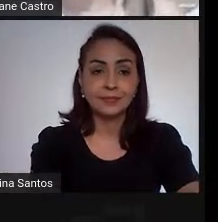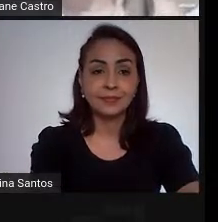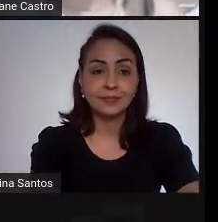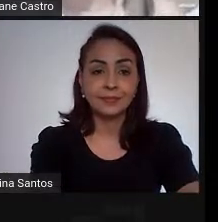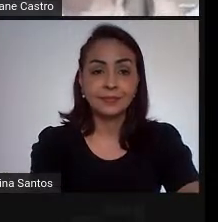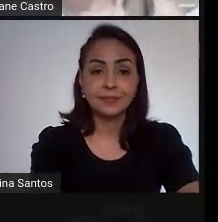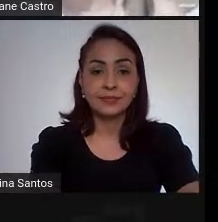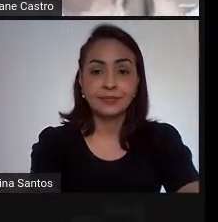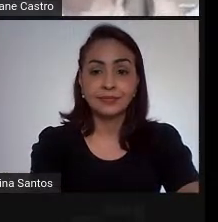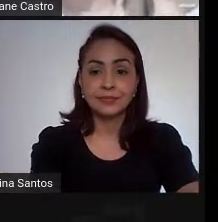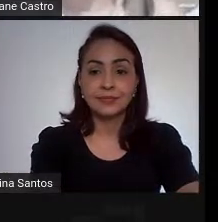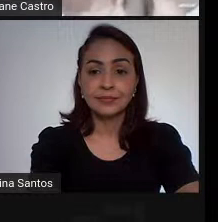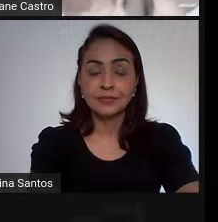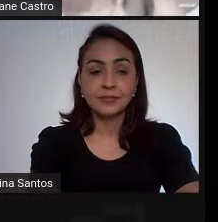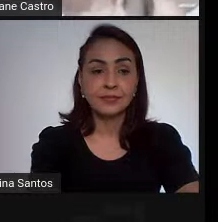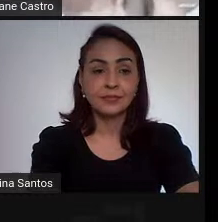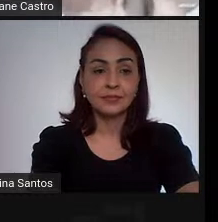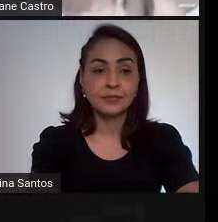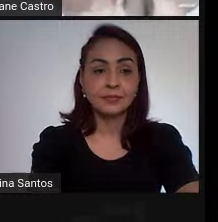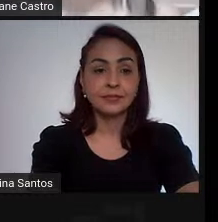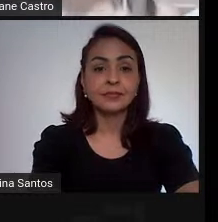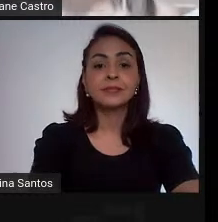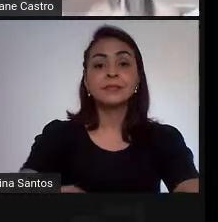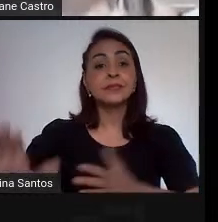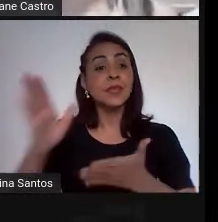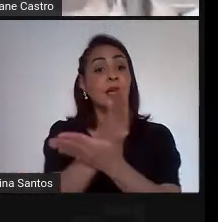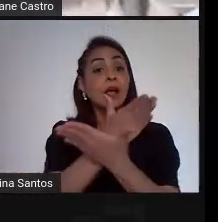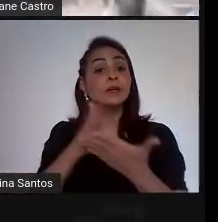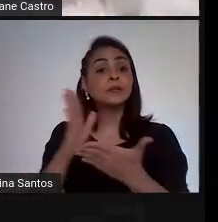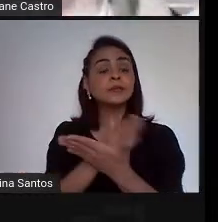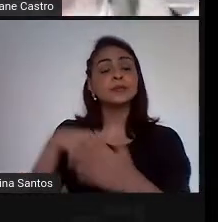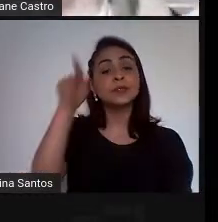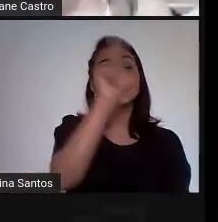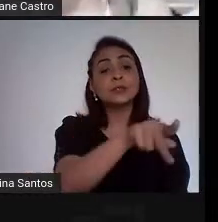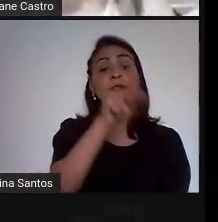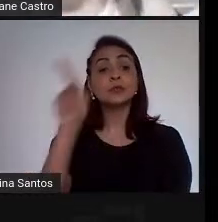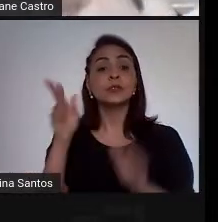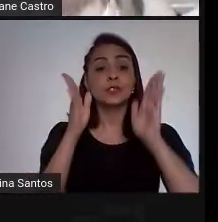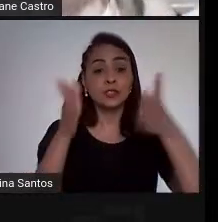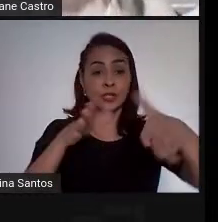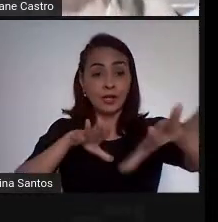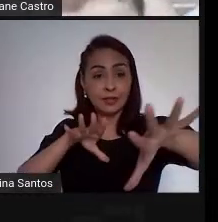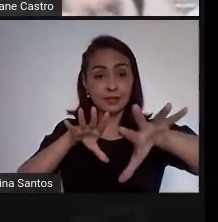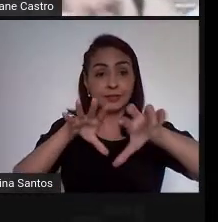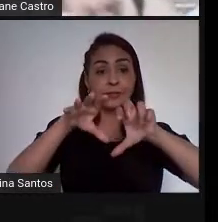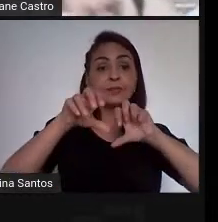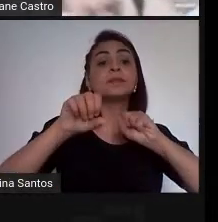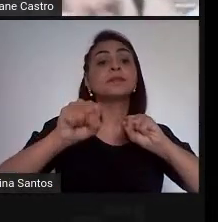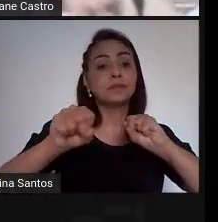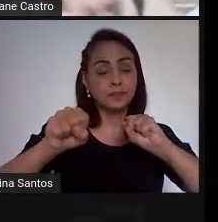E alguns desses professores, eles já eram egressos do curso. Nesse momento,